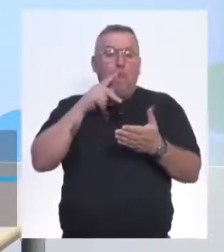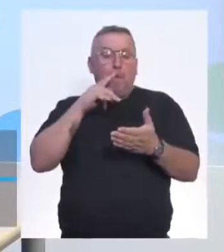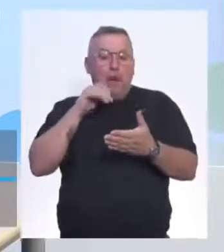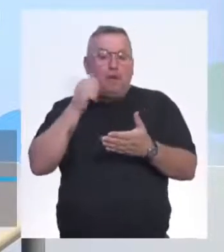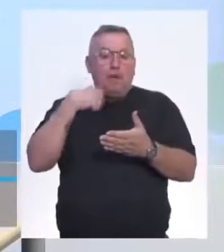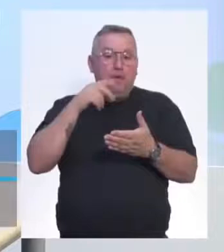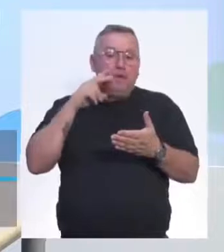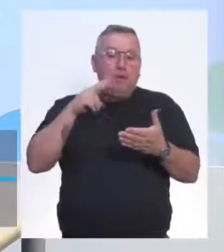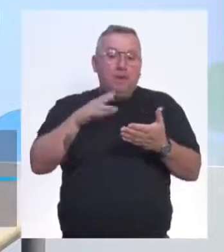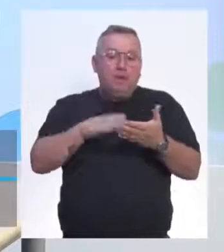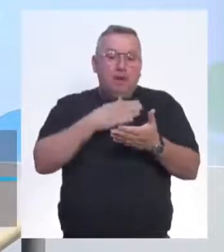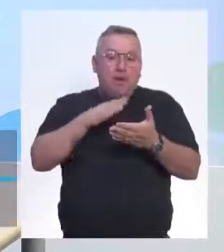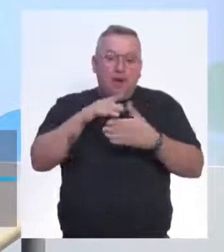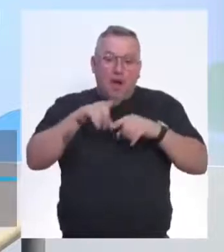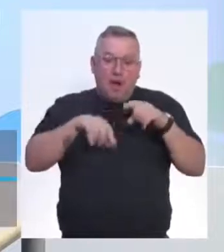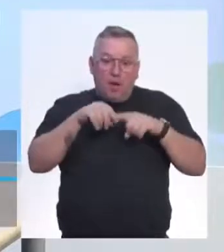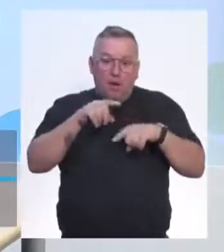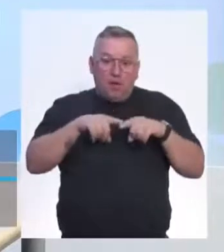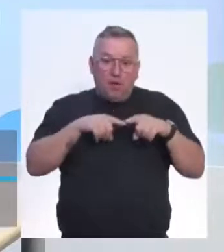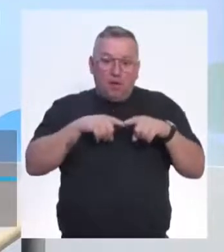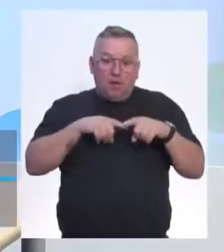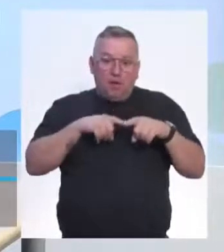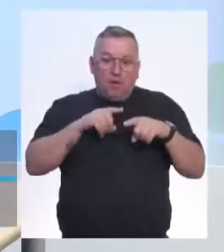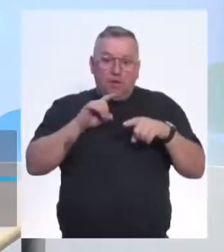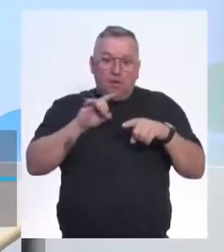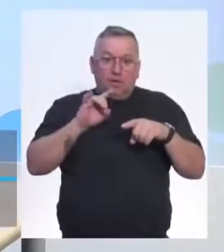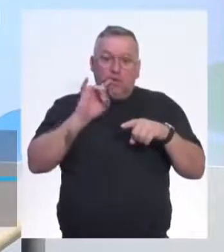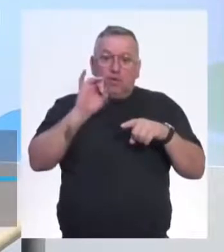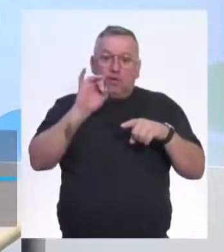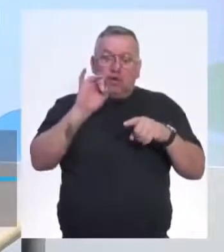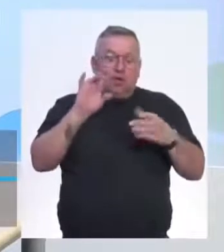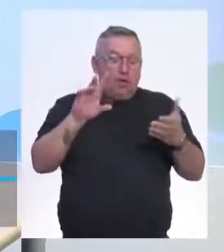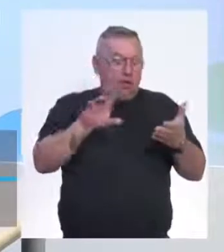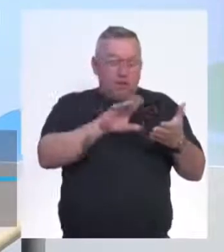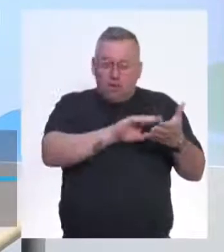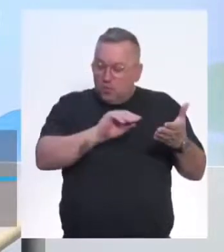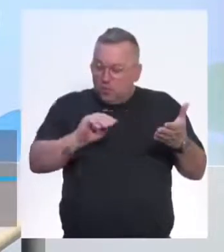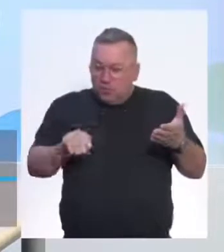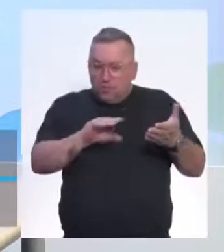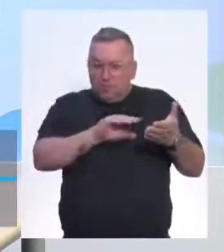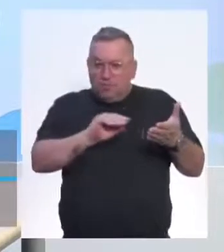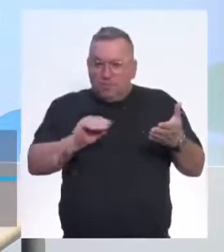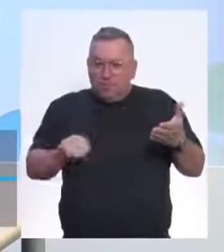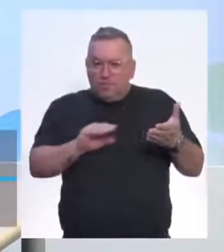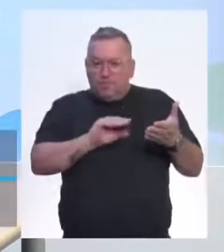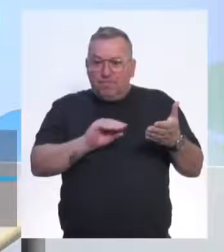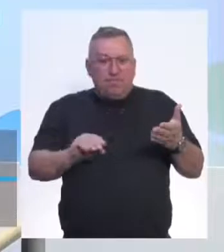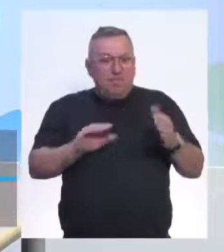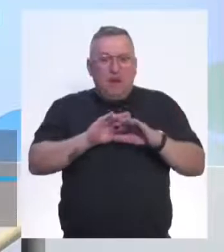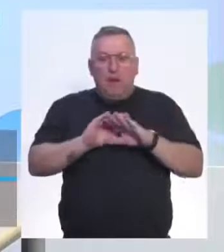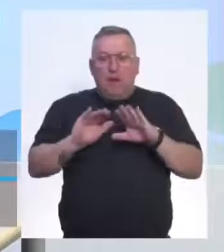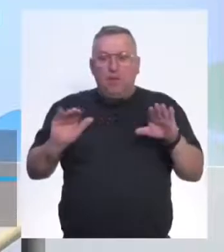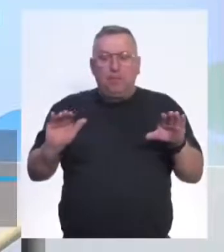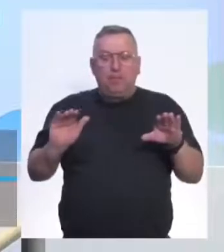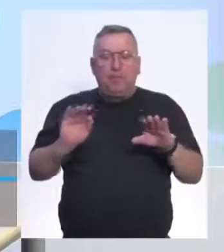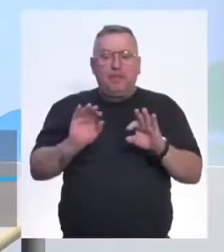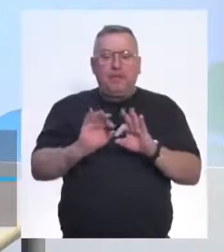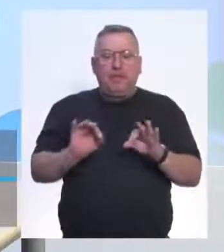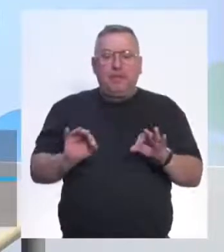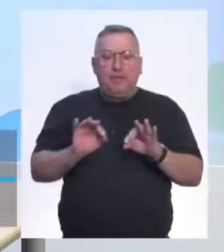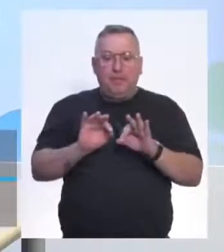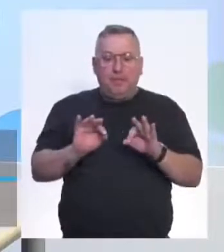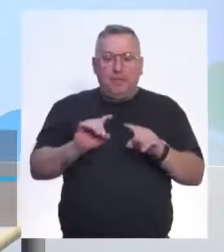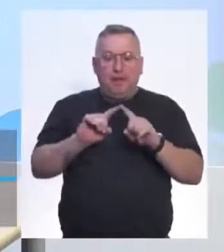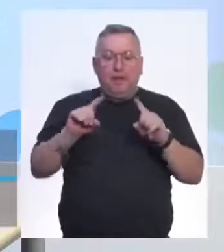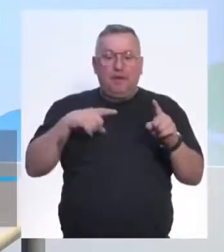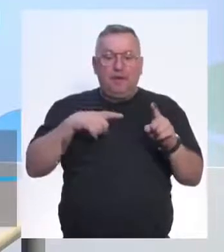vocês pegarem esse material, vocês só podem transcrever das anotações que vocês fizeram para o caderno. Então, ter